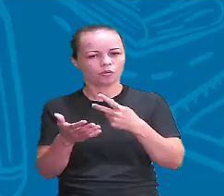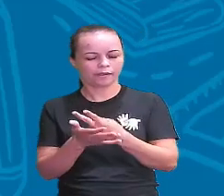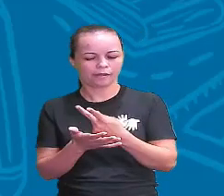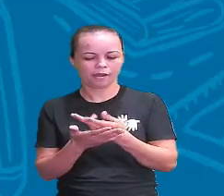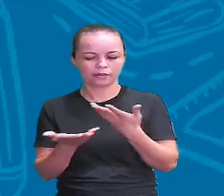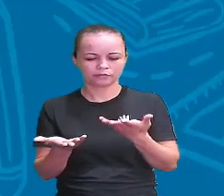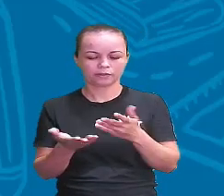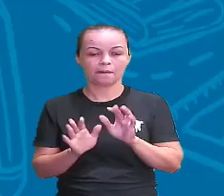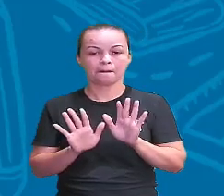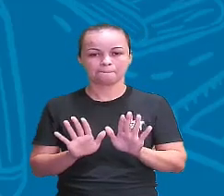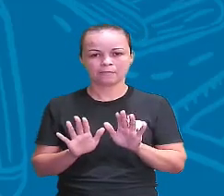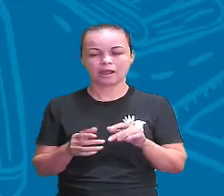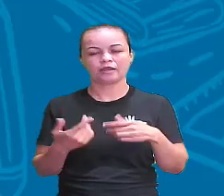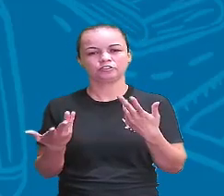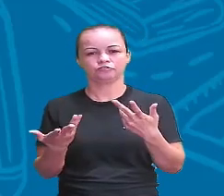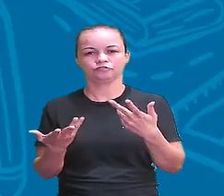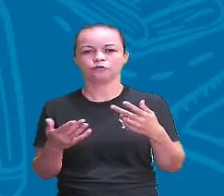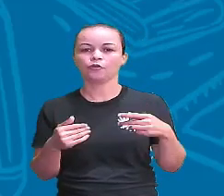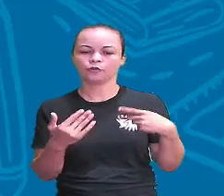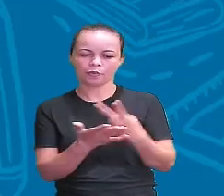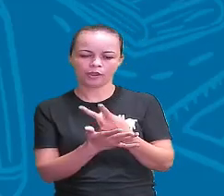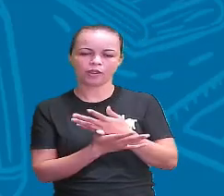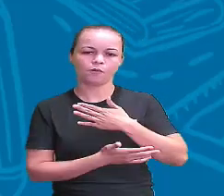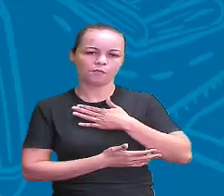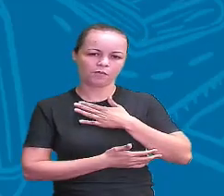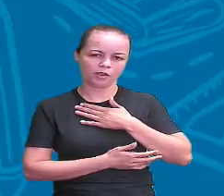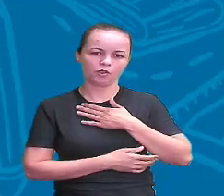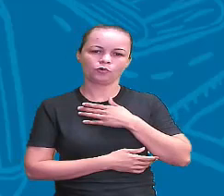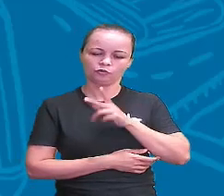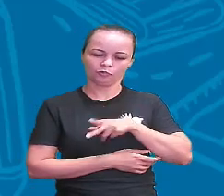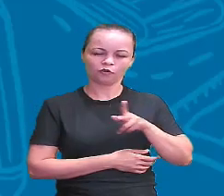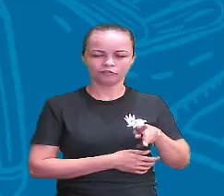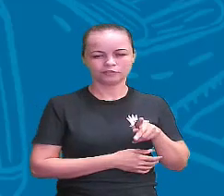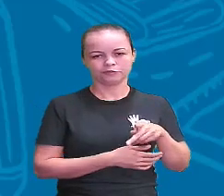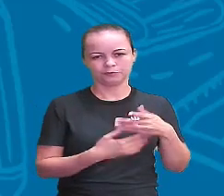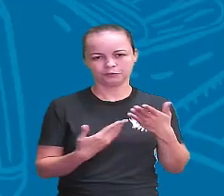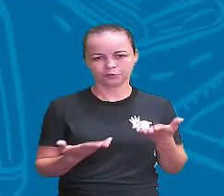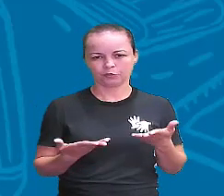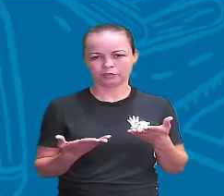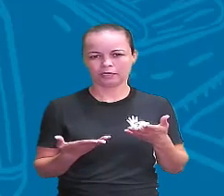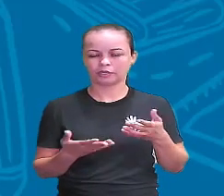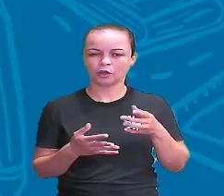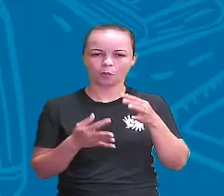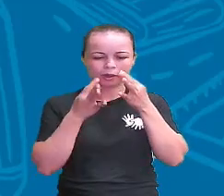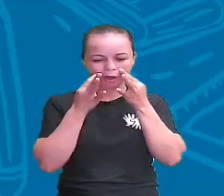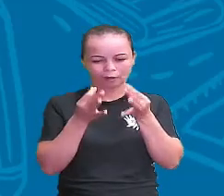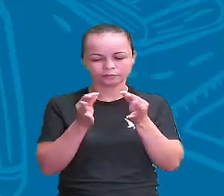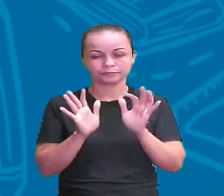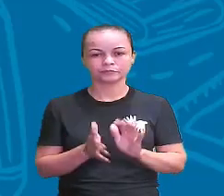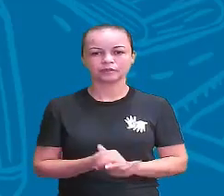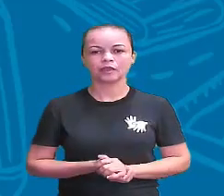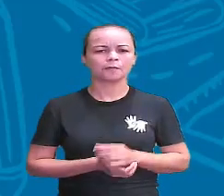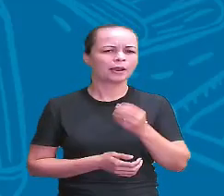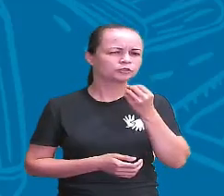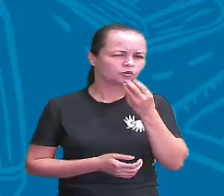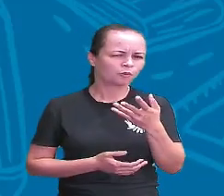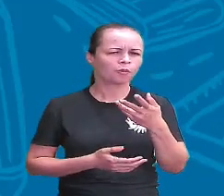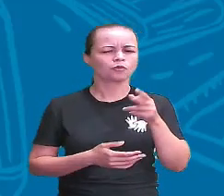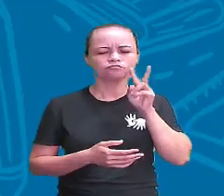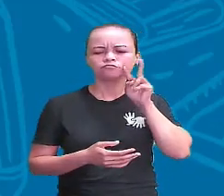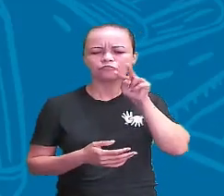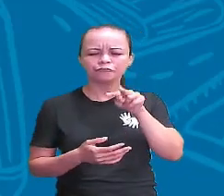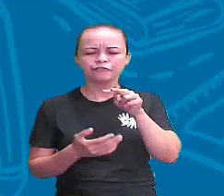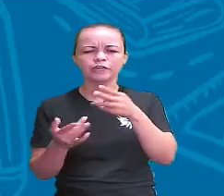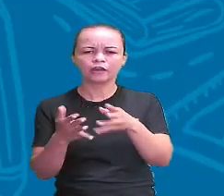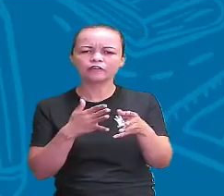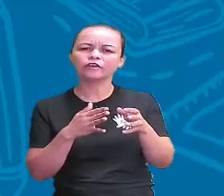mas ali foi um equívoco aqui do cabeção que vos fala, do monstrinho aprisco, que não prestou atenção. Mas o bom é que a gente fez a correção e aí